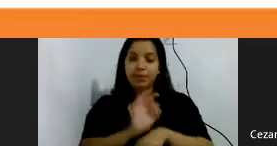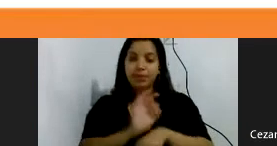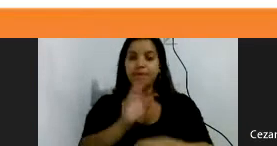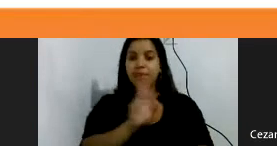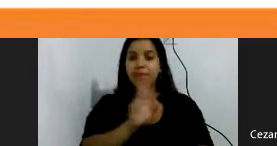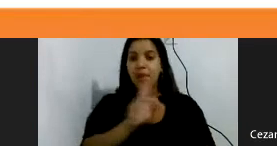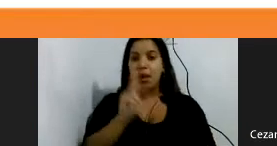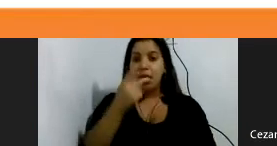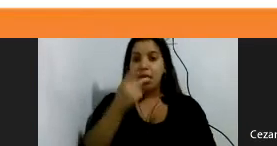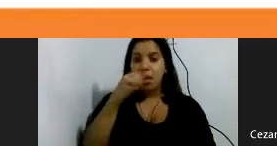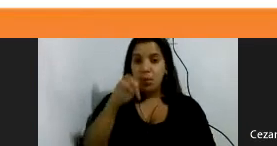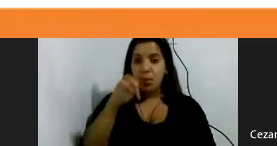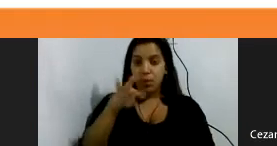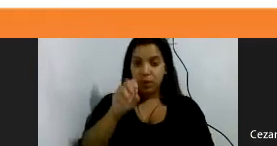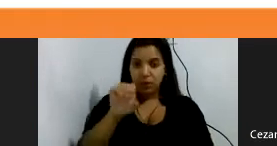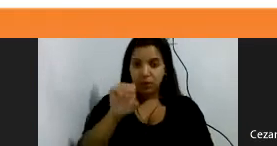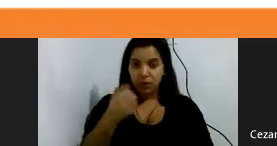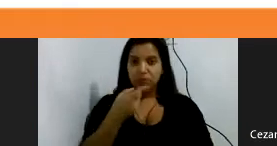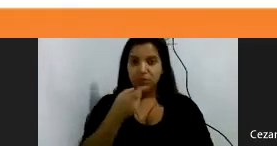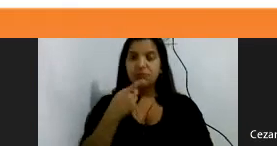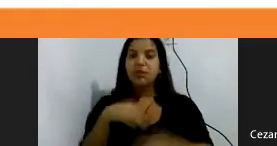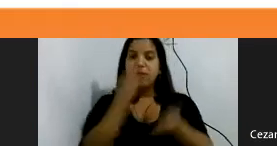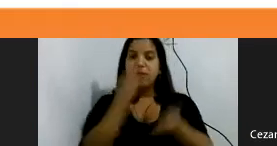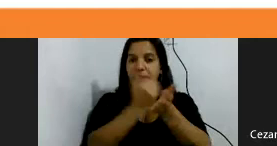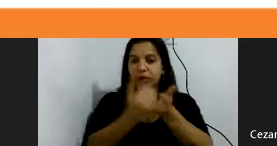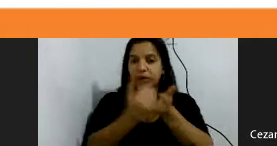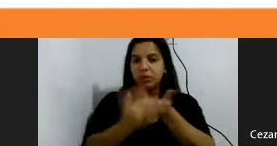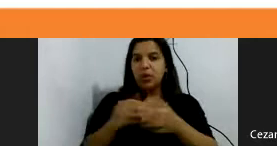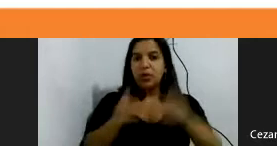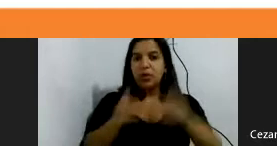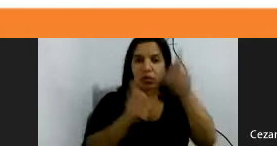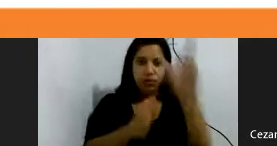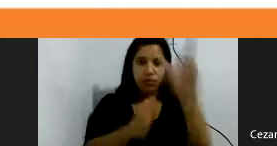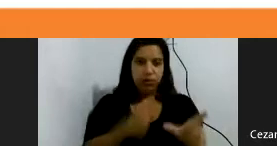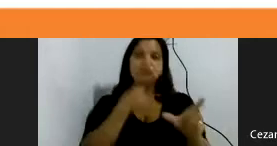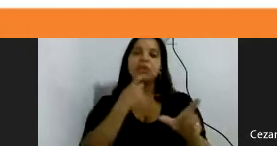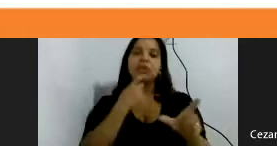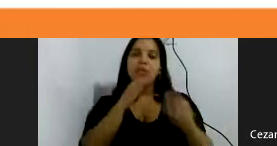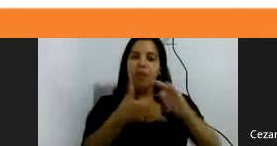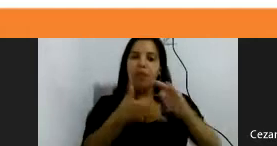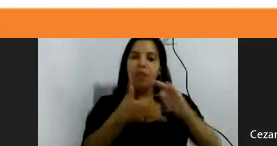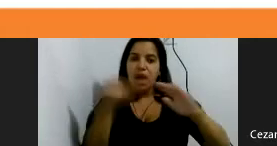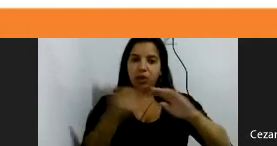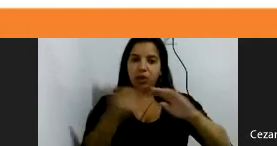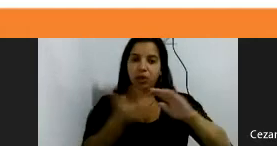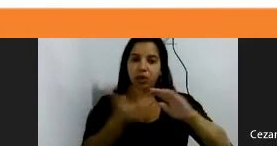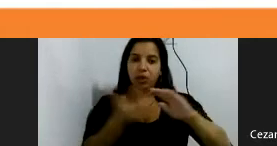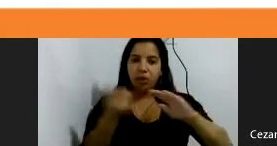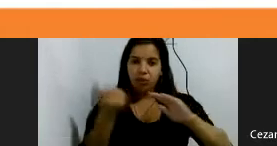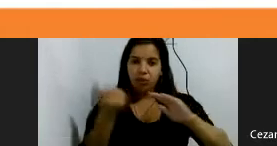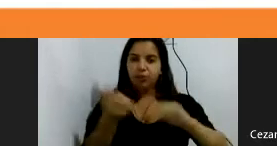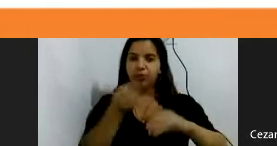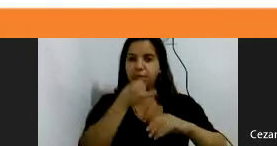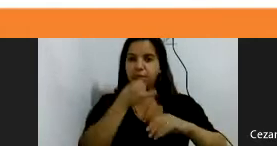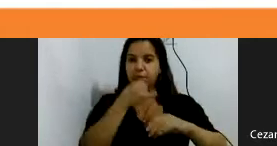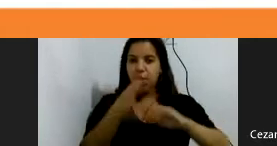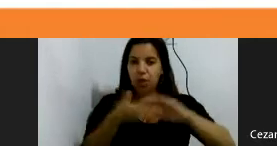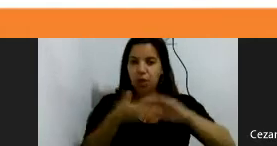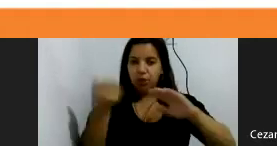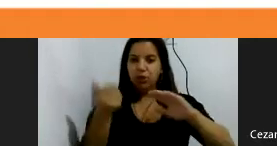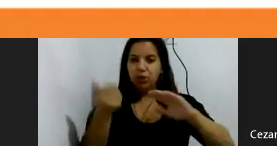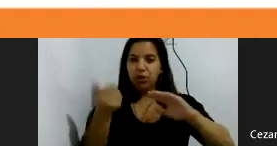hemocomponentes obtidos através do fracionamento de uma bolsa de sangue total. Então, a gente tem a remoção